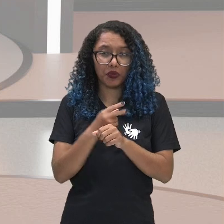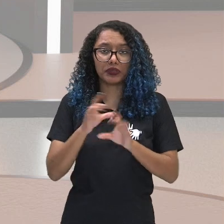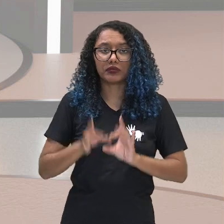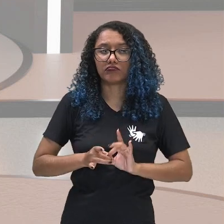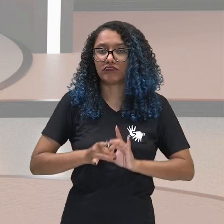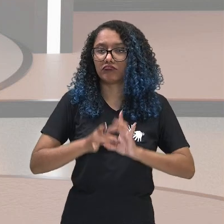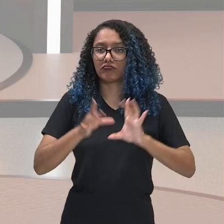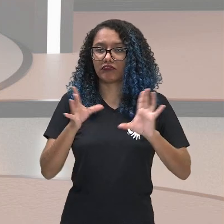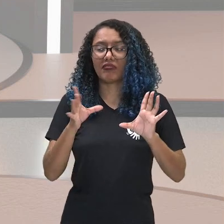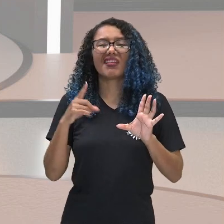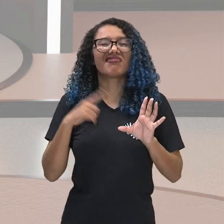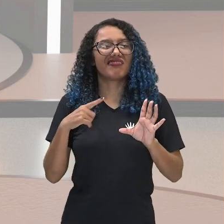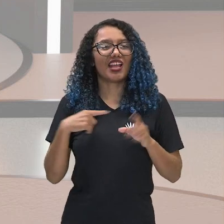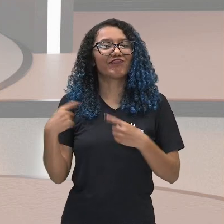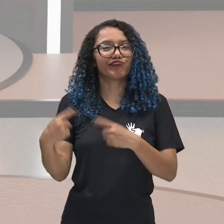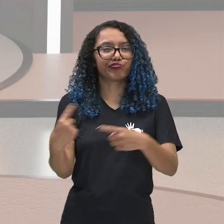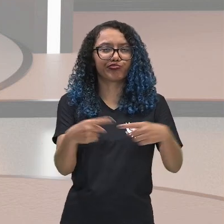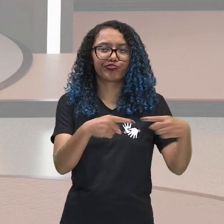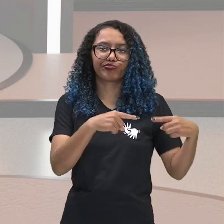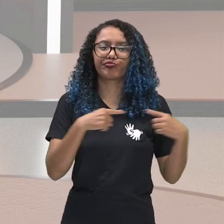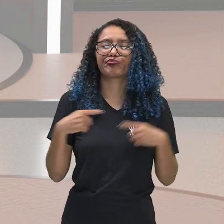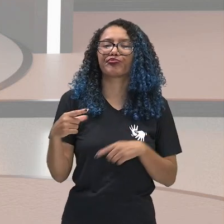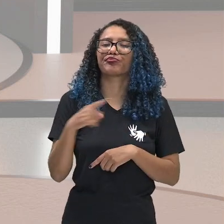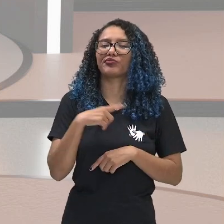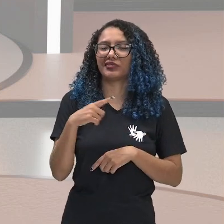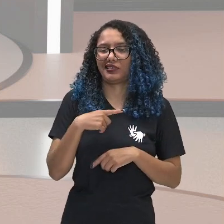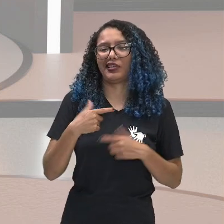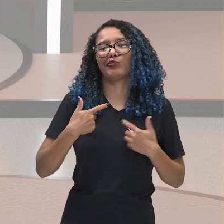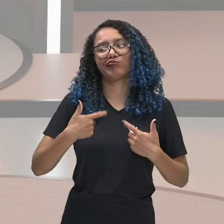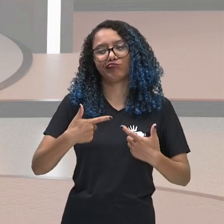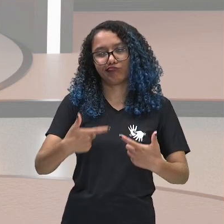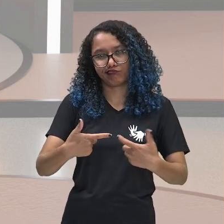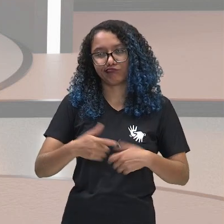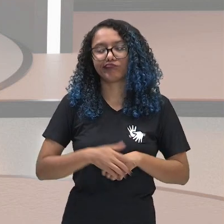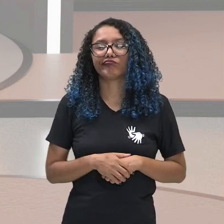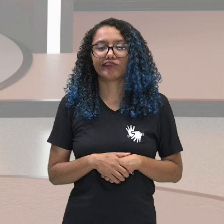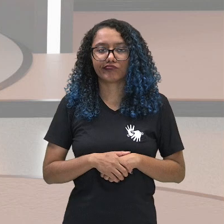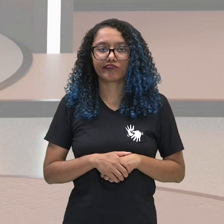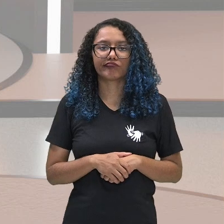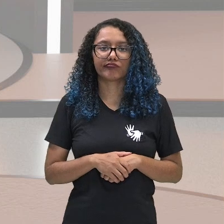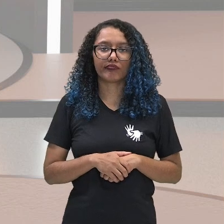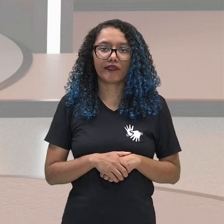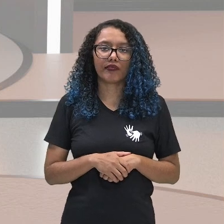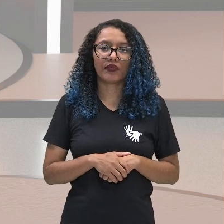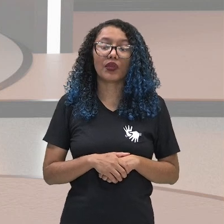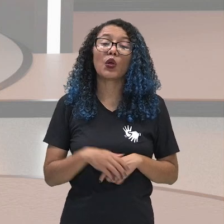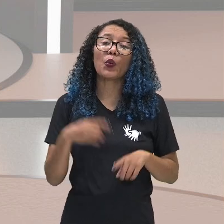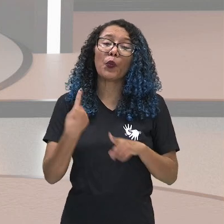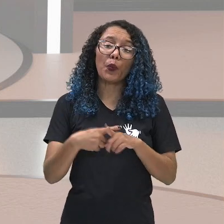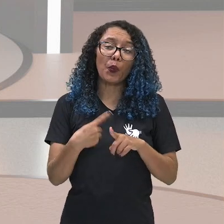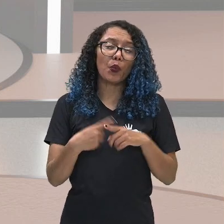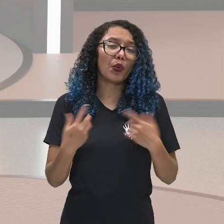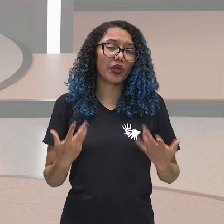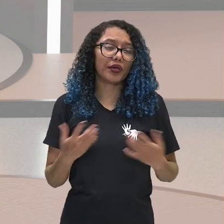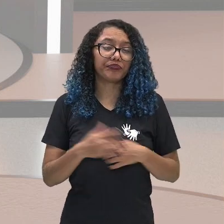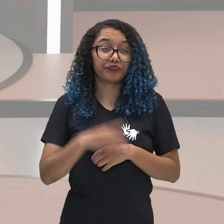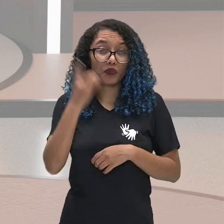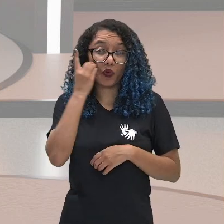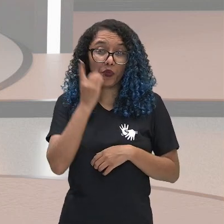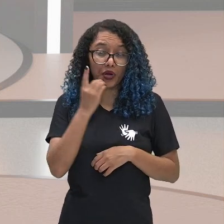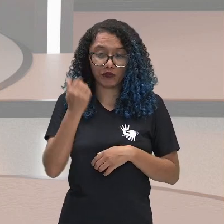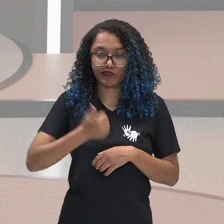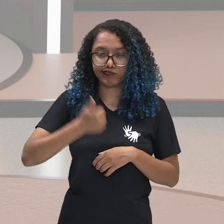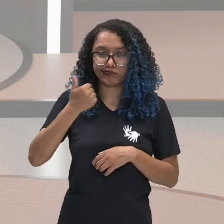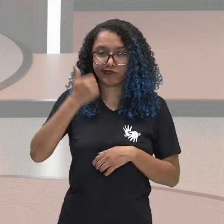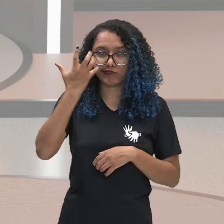marcado por conflitos, tá? Primeiramente, por quê? Após, então, este Dom Pedro I, ele ser coroado lá